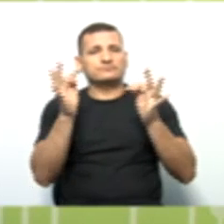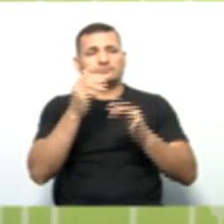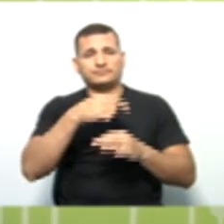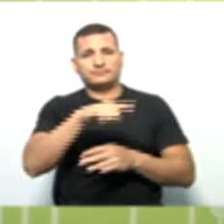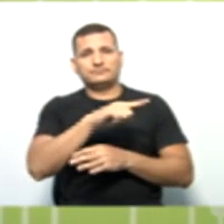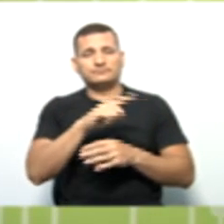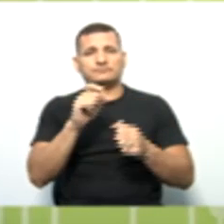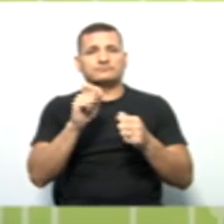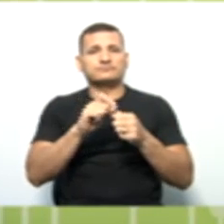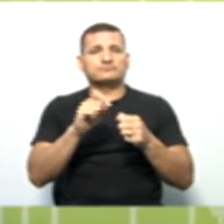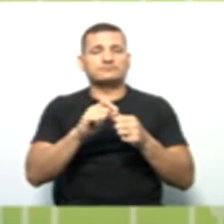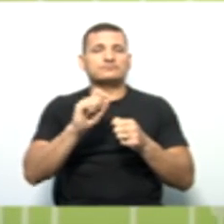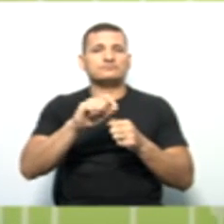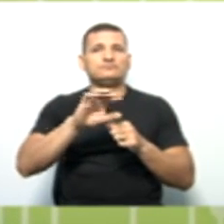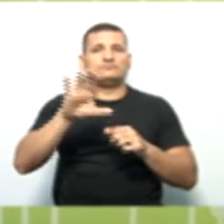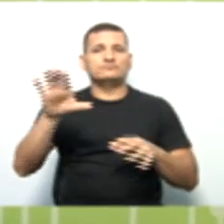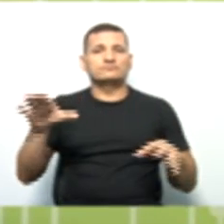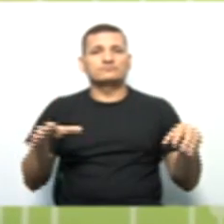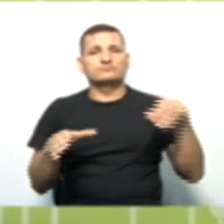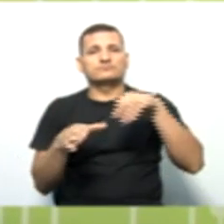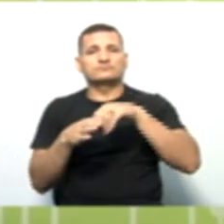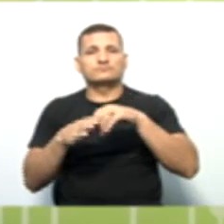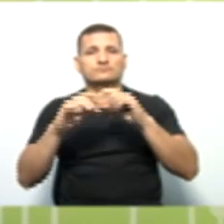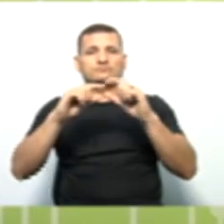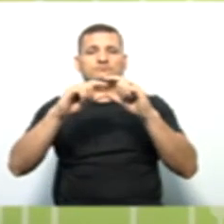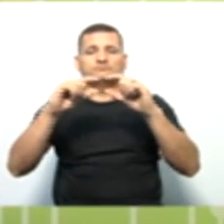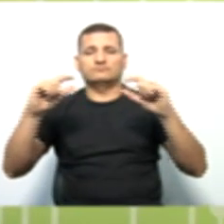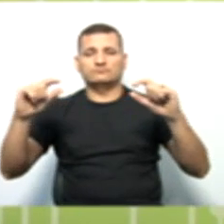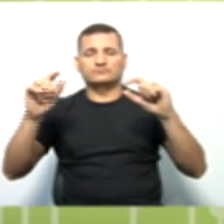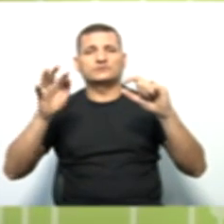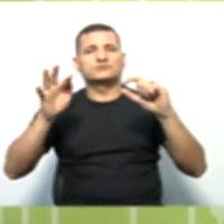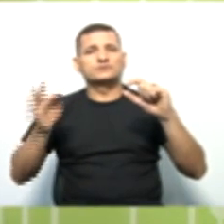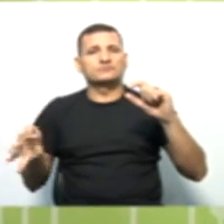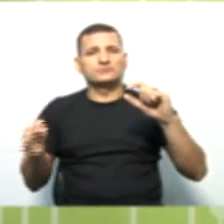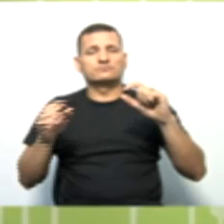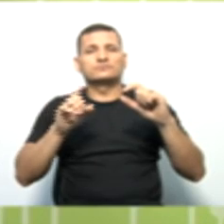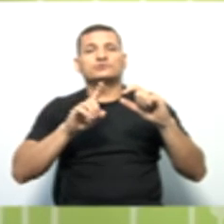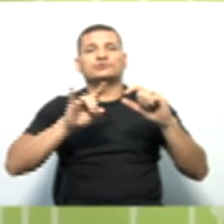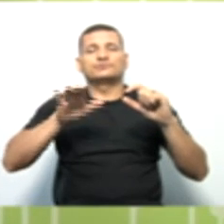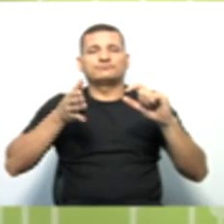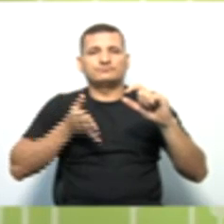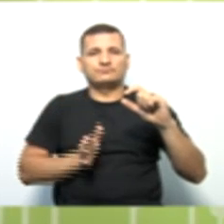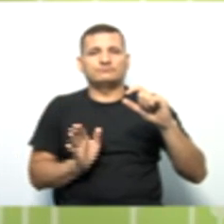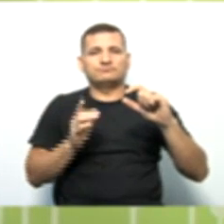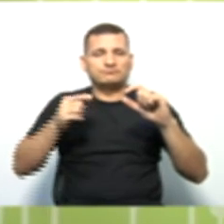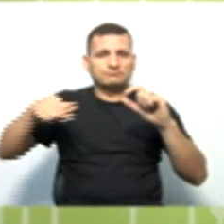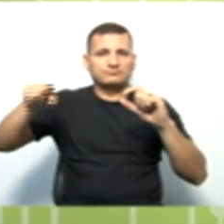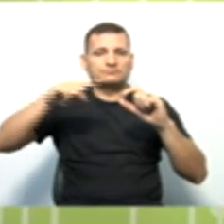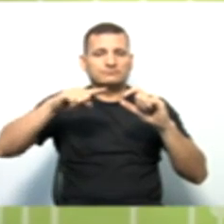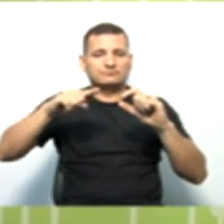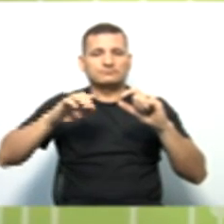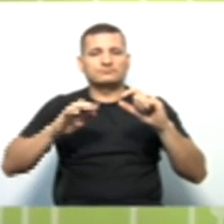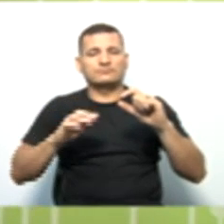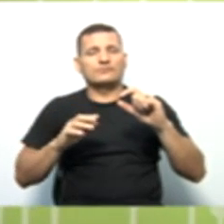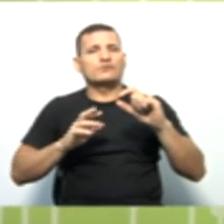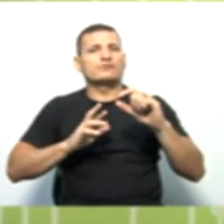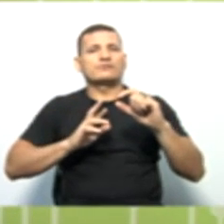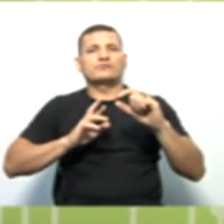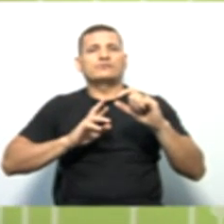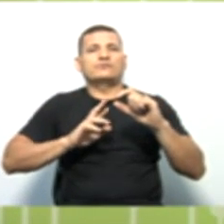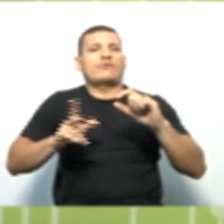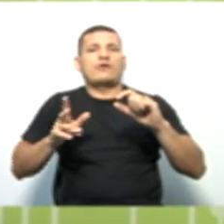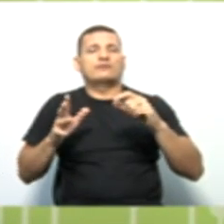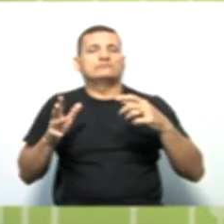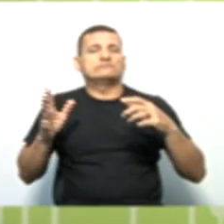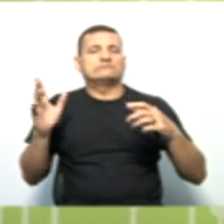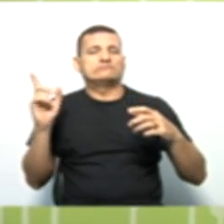possam inserir essa tela, essa consulta simples, que é a data de nascimento de vocês. Ou seja, não é algo complexo